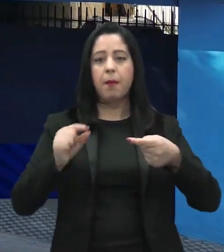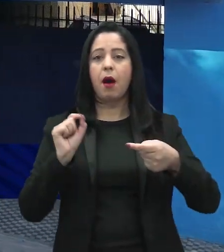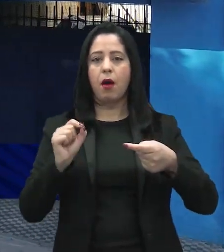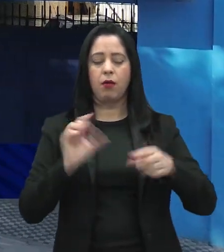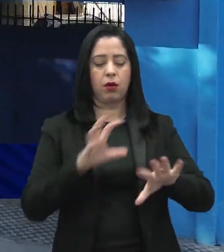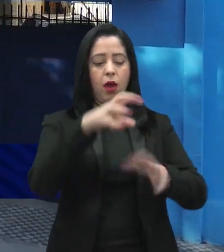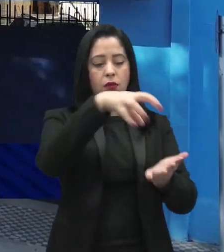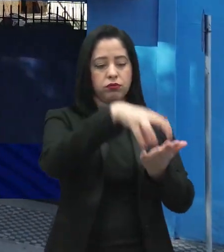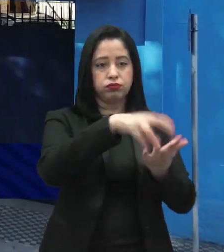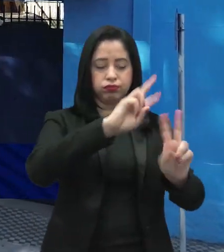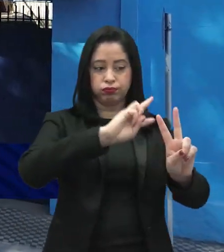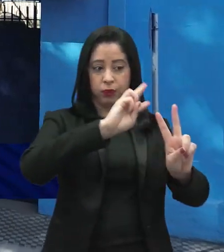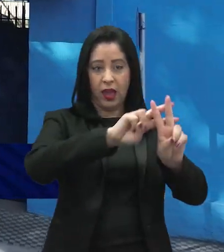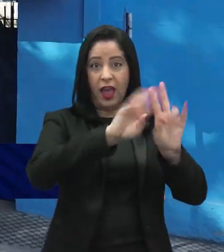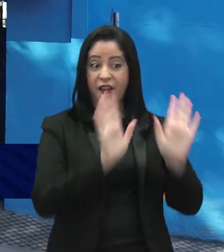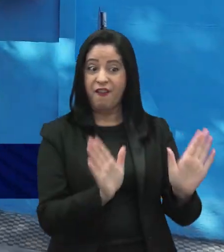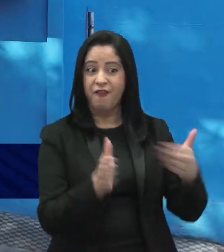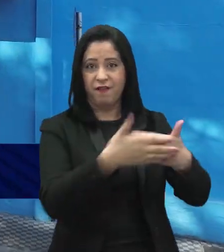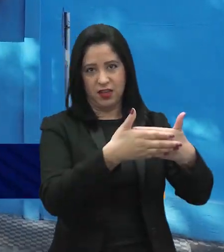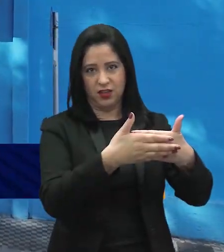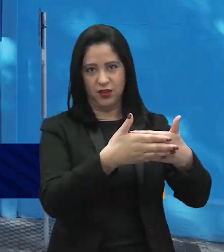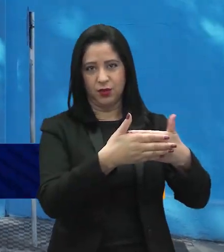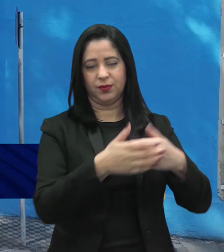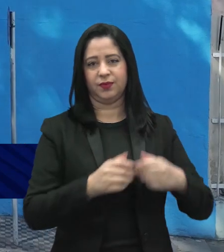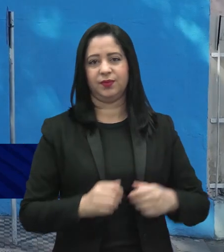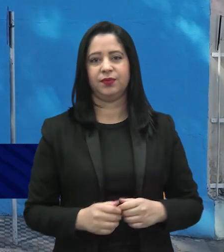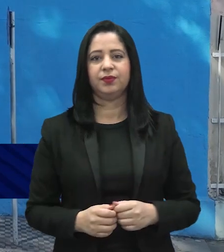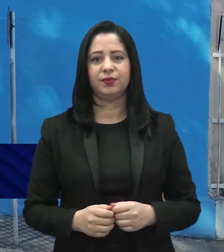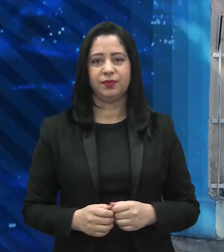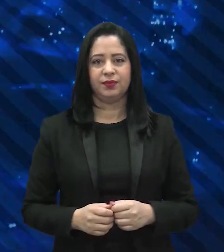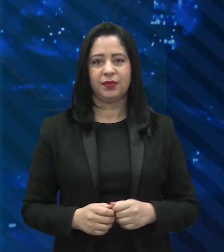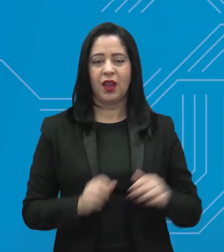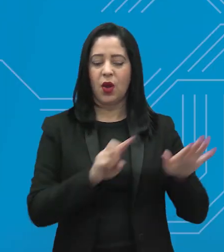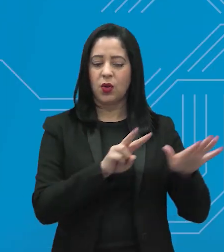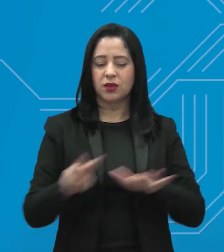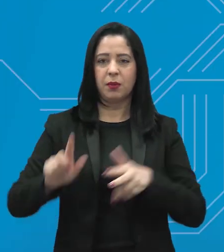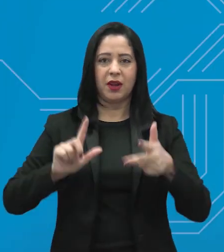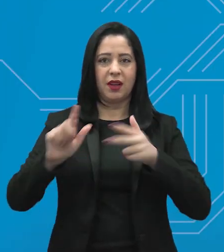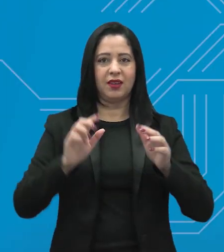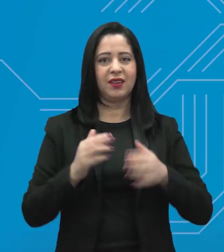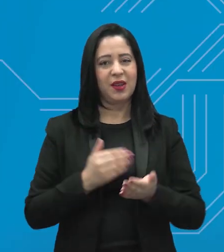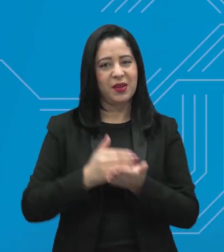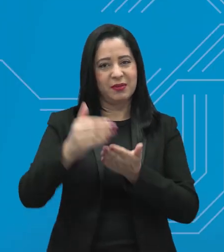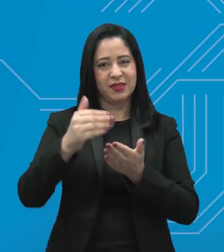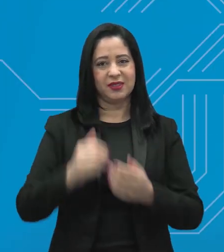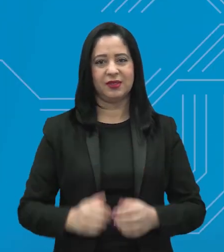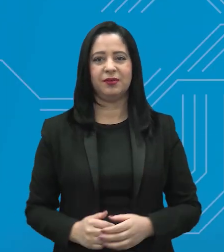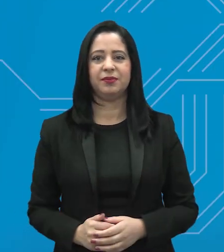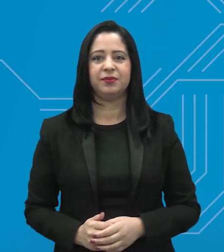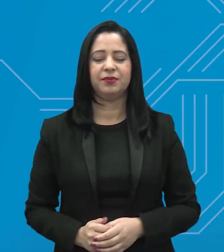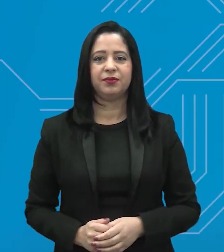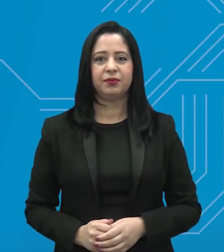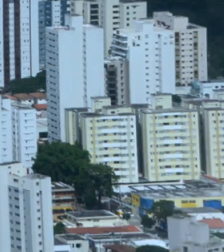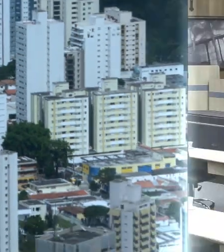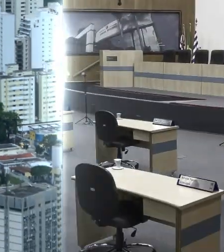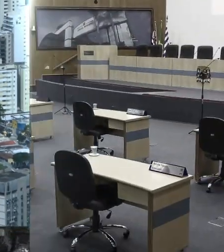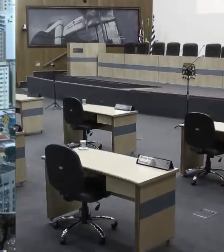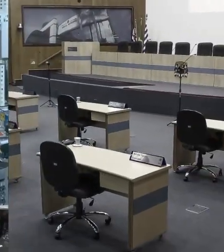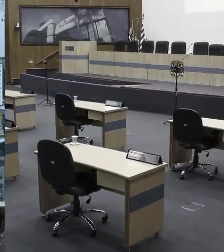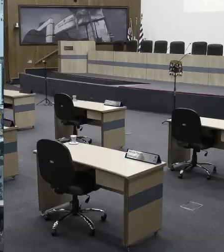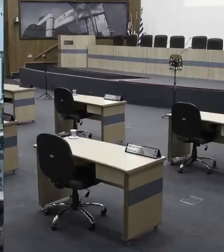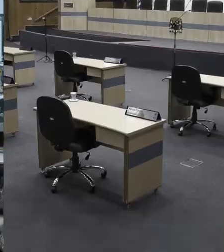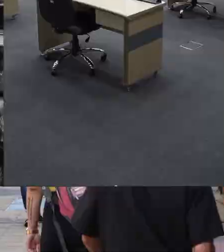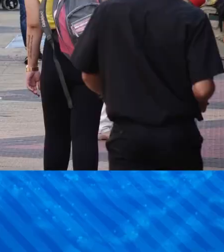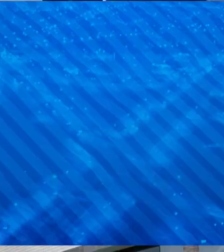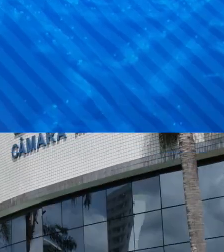desativação do Centro de Ressocialização Feminino de São José dos Campos. O Semana Legislativa está no ar.